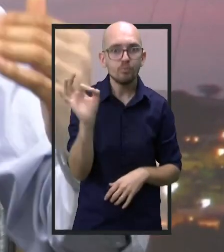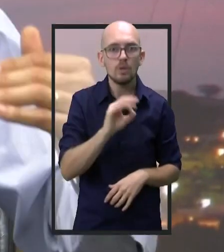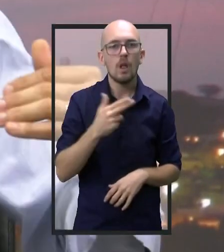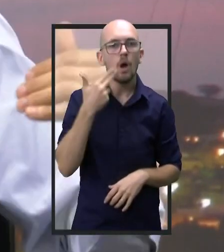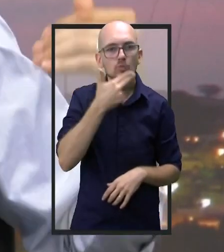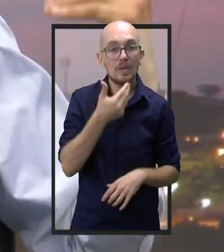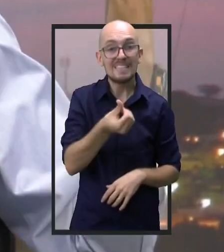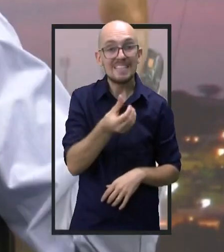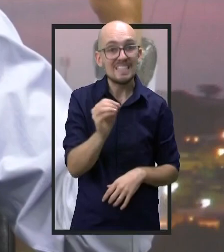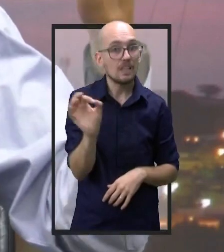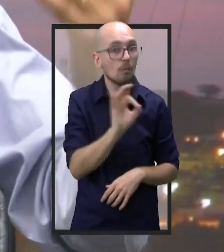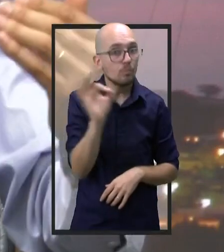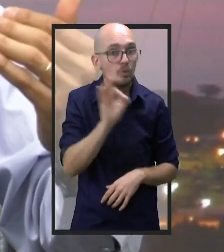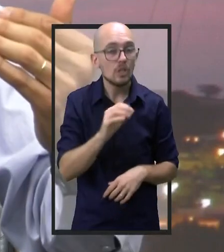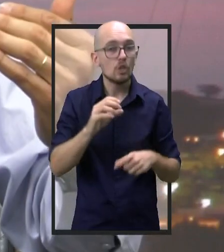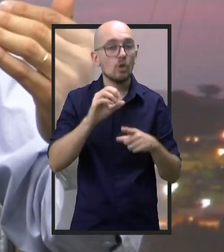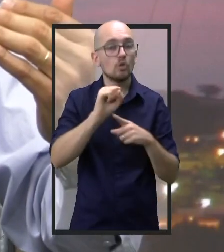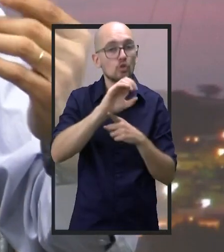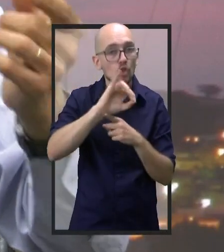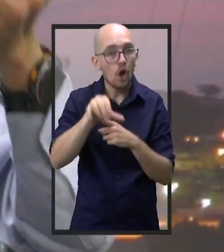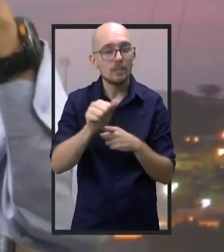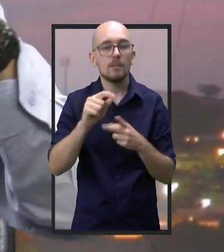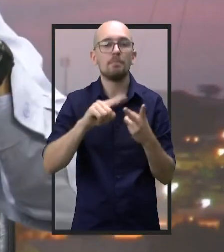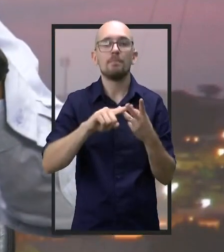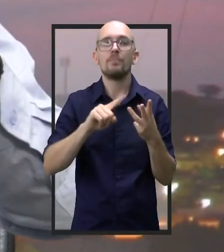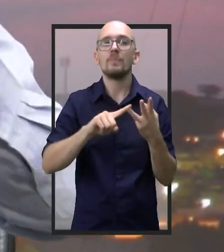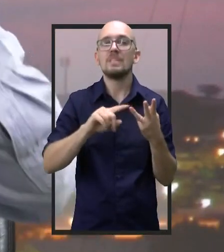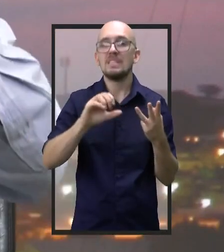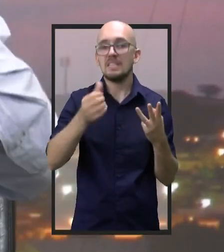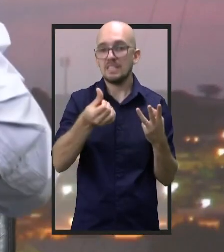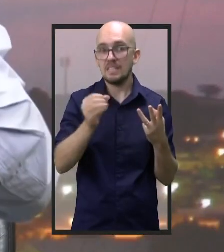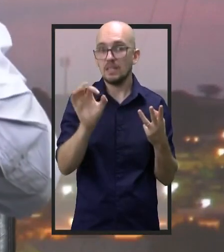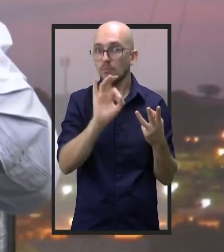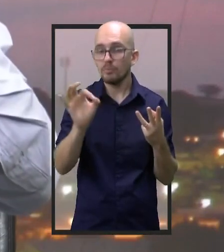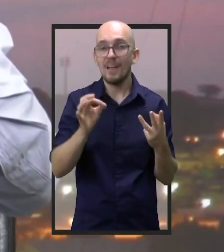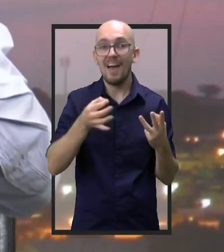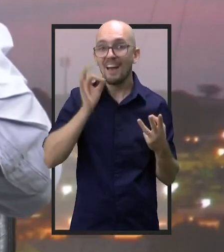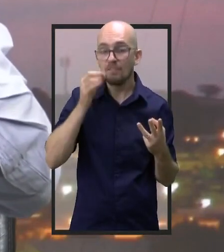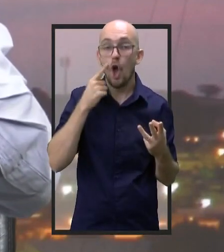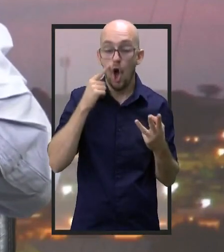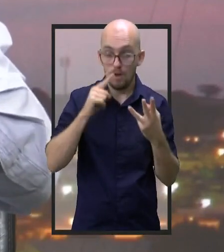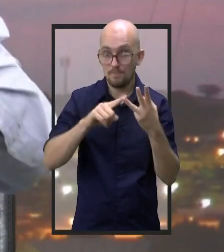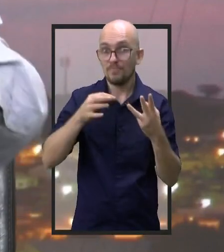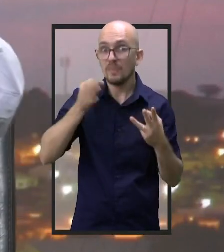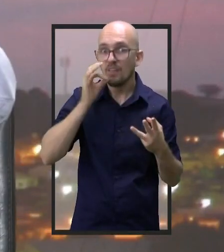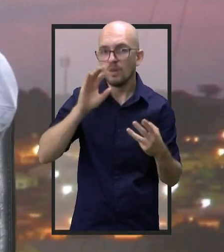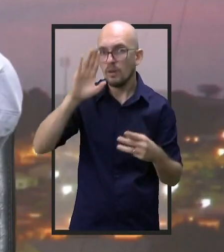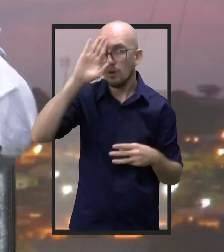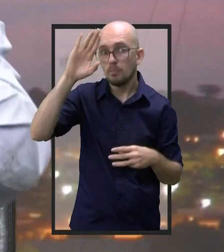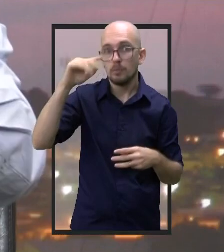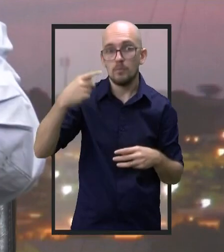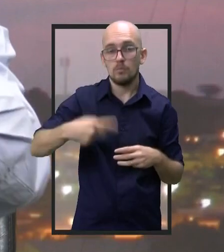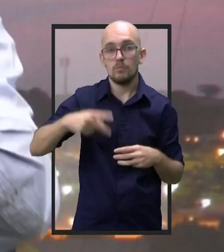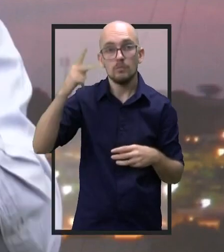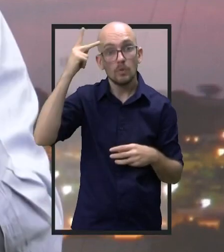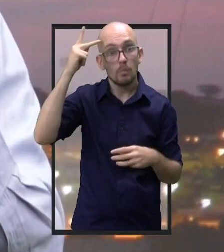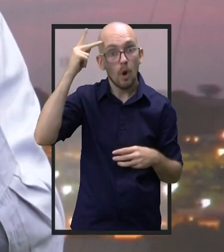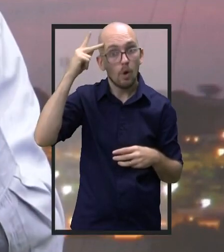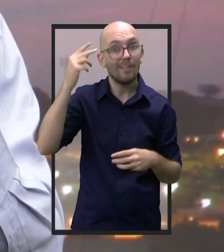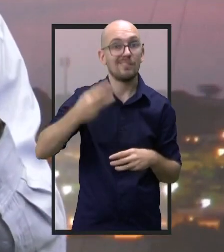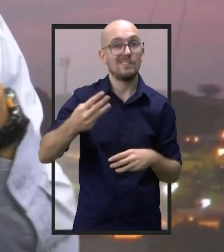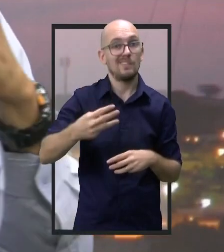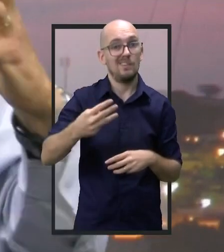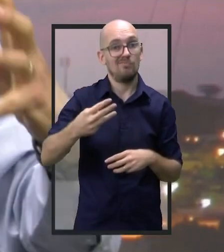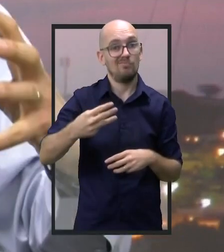da soja, 60% do café. E diga-se de passagem, café nós somos o principal produtor, São Paulo é o terceiro, já falei para